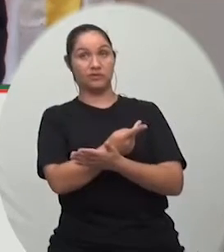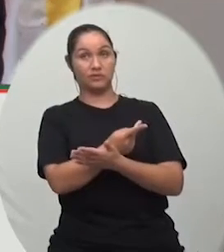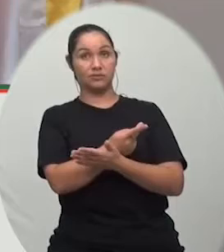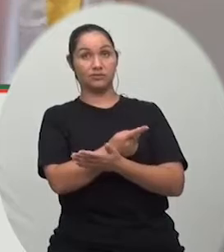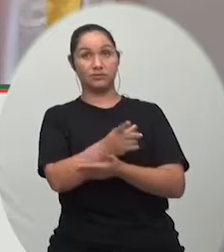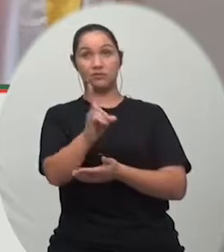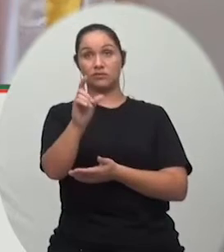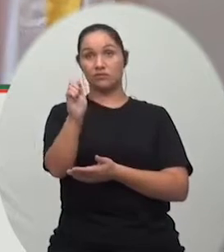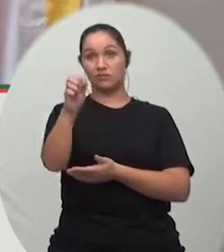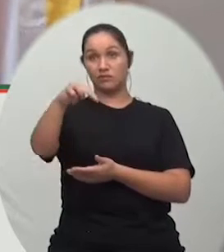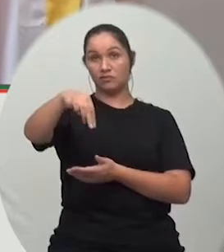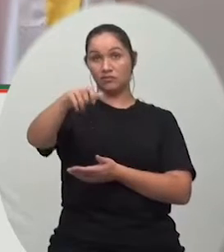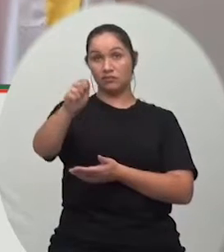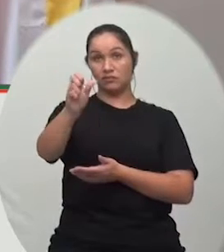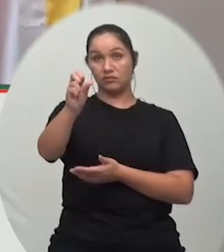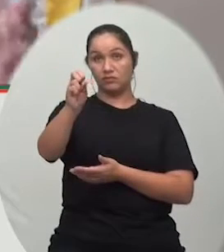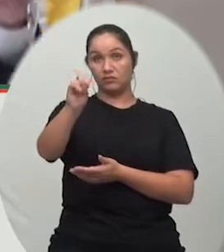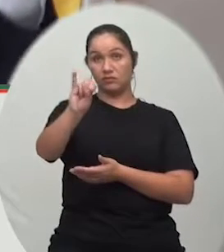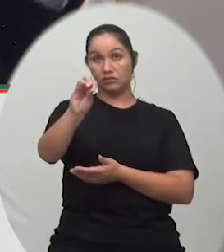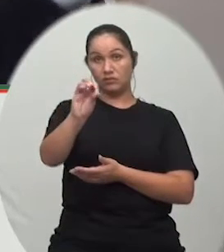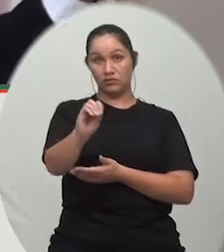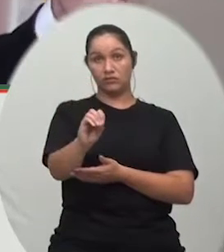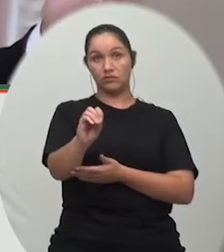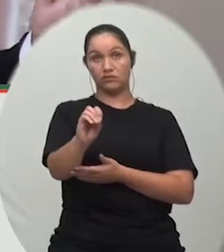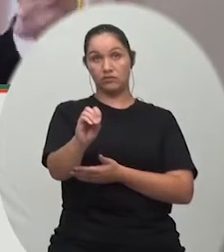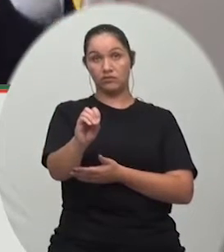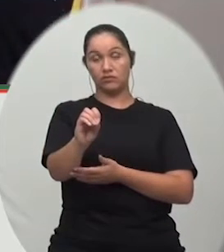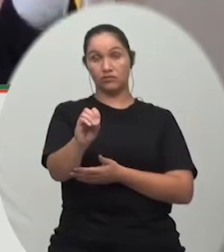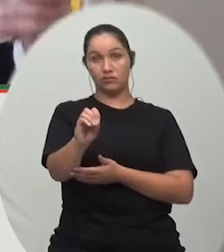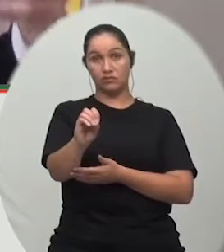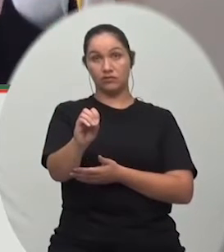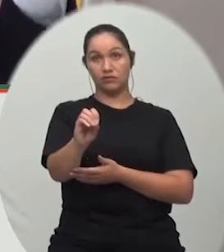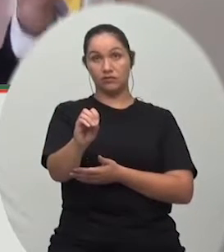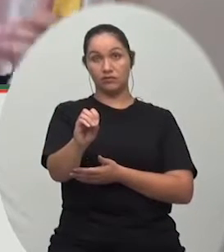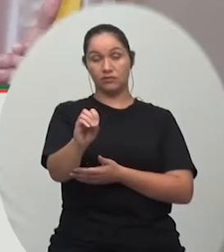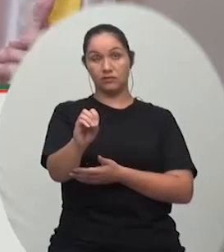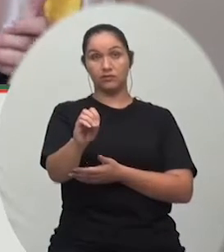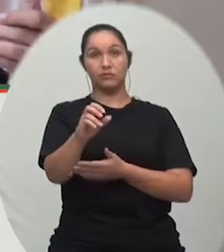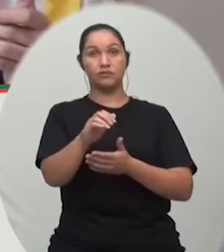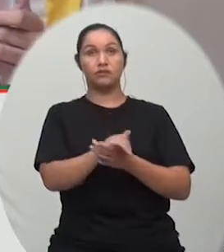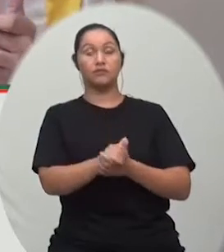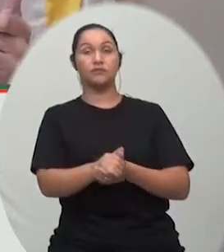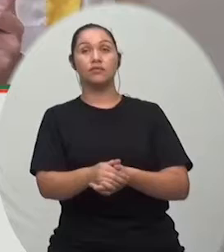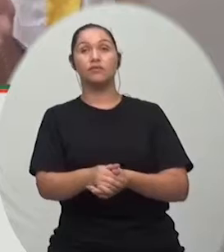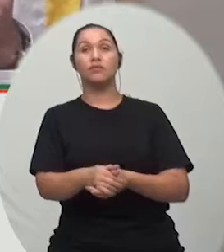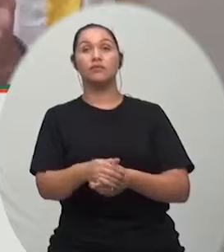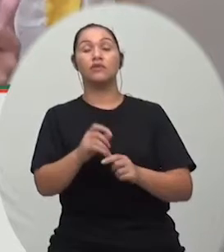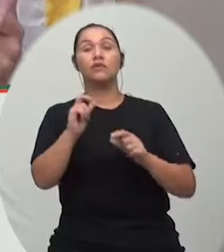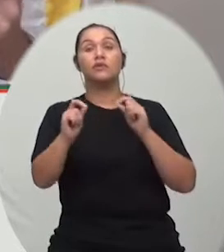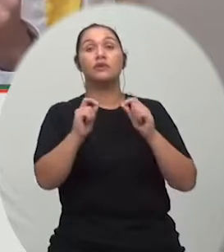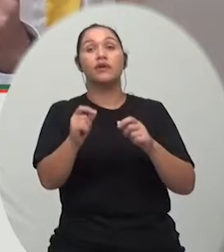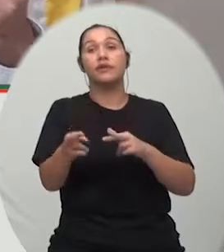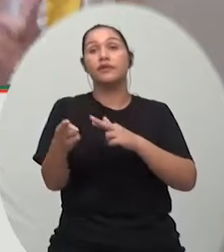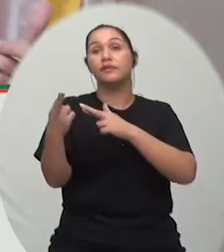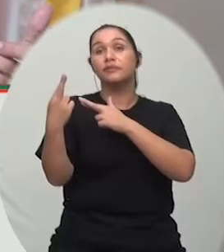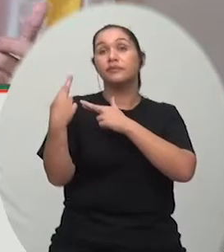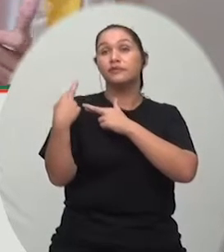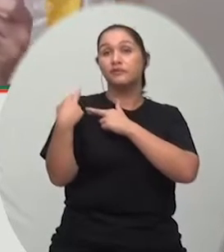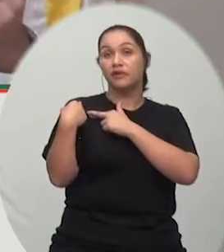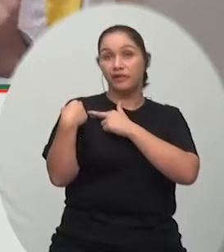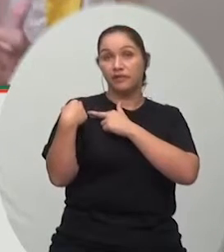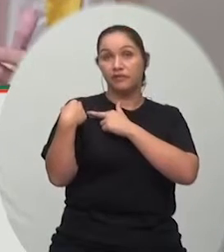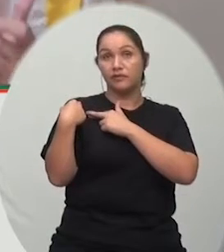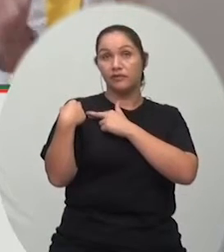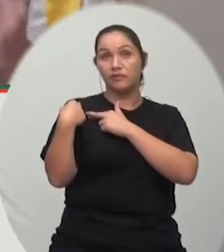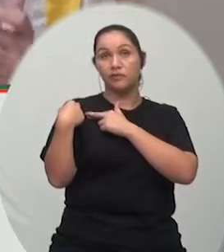que foi uma das grandes responsáveis, hoje não tem representantes aqui, mas foi uma das grandes responsáveis por ajudar na excelência